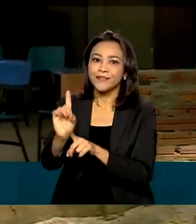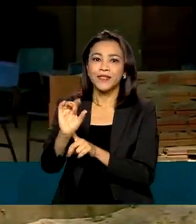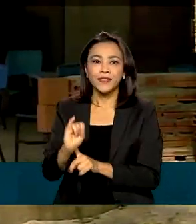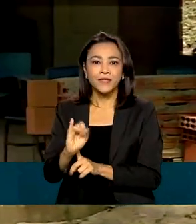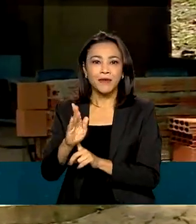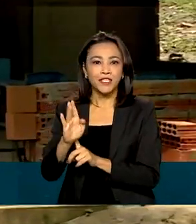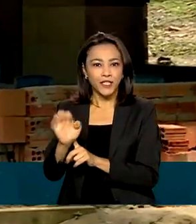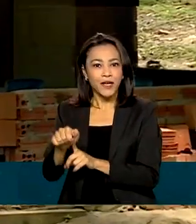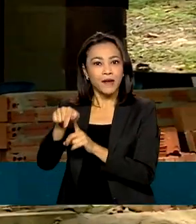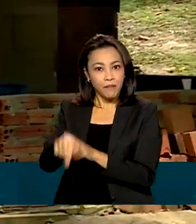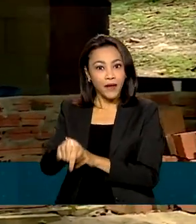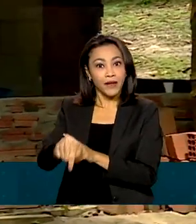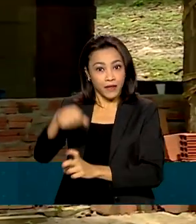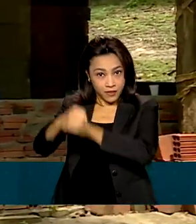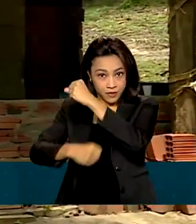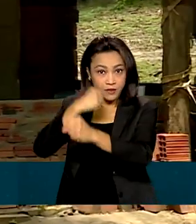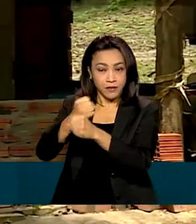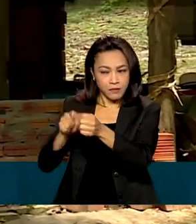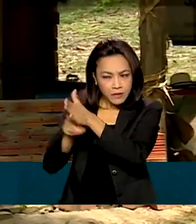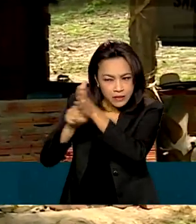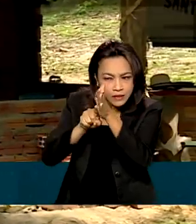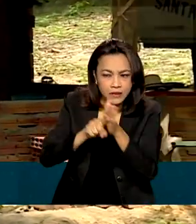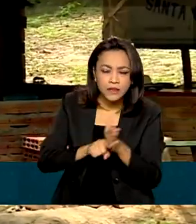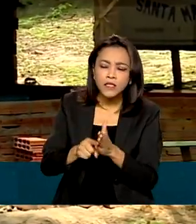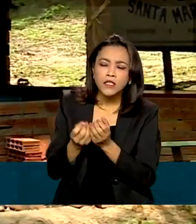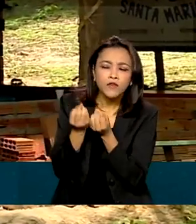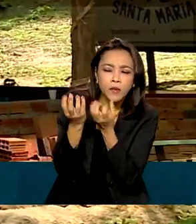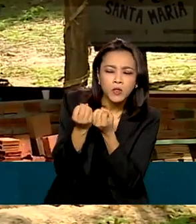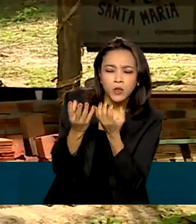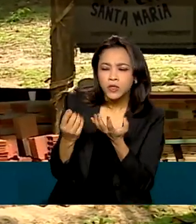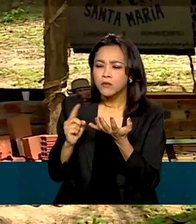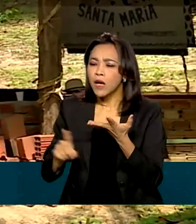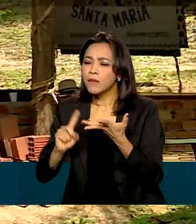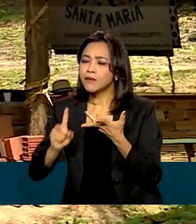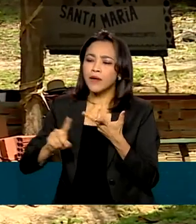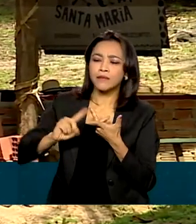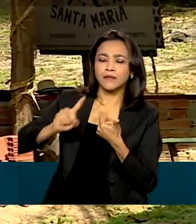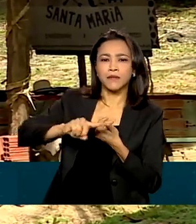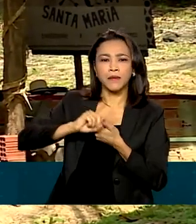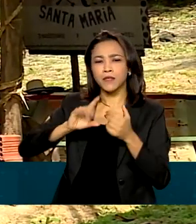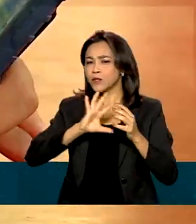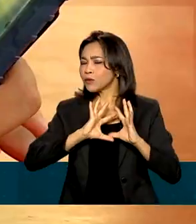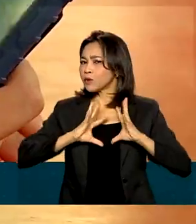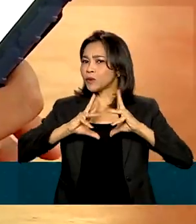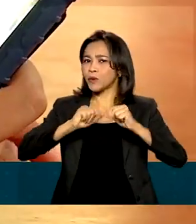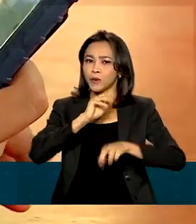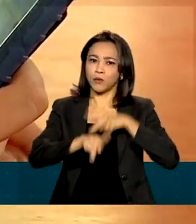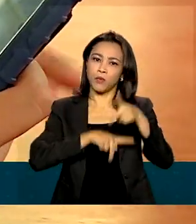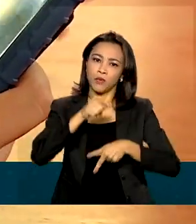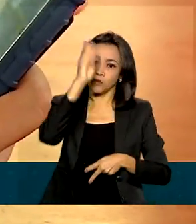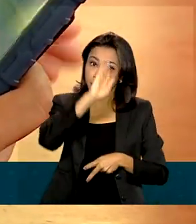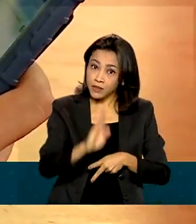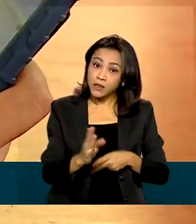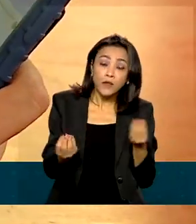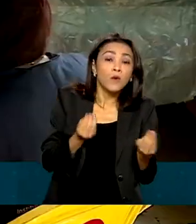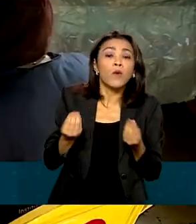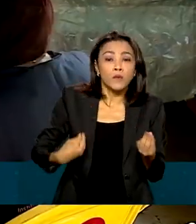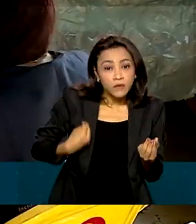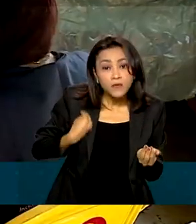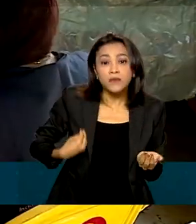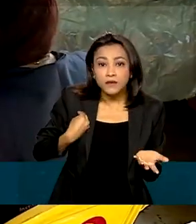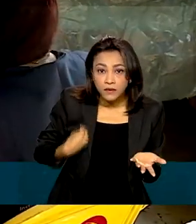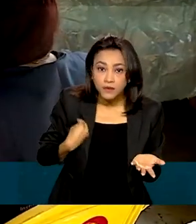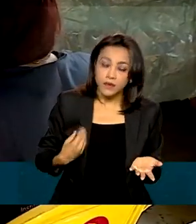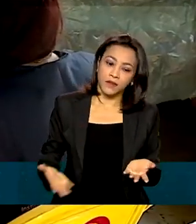demográfico 2022 que faz o levantamento de informações sobre toda a população brasileira e suas condições de vida